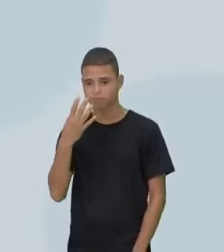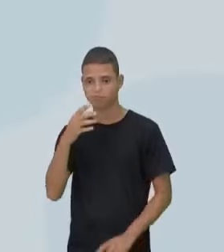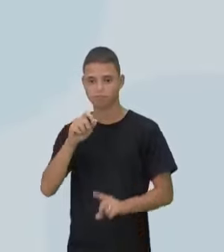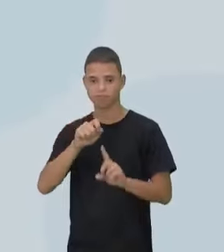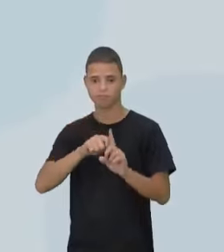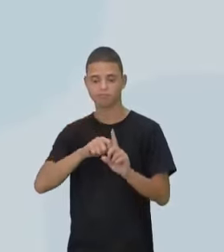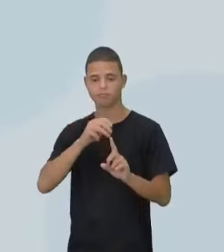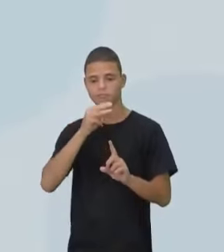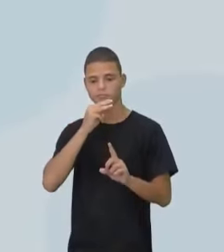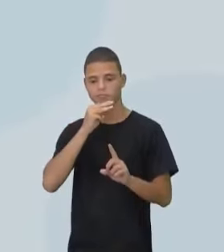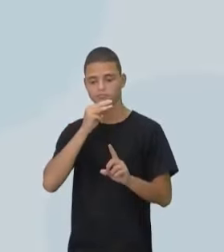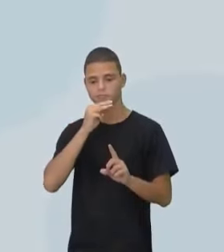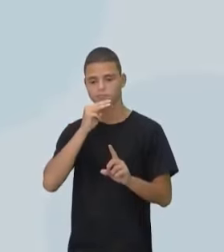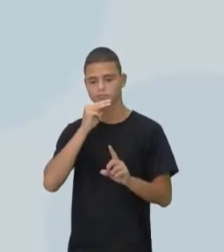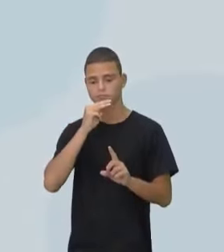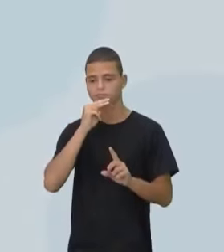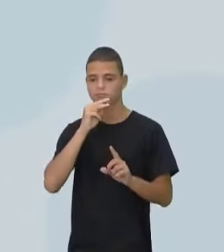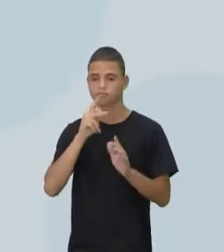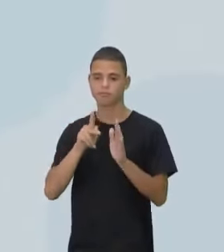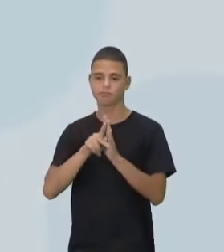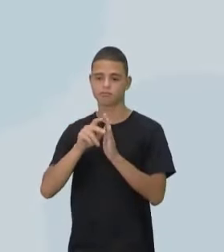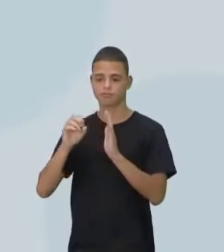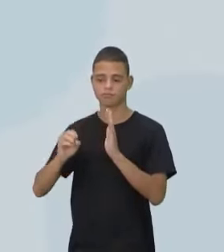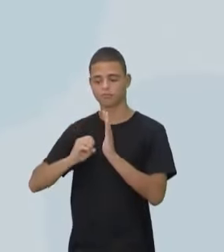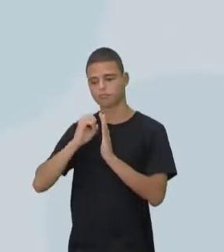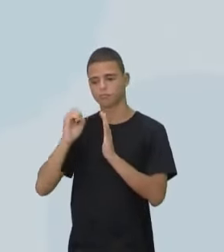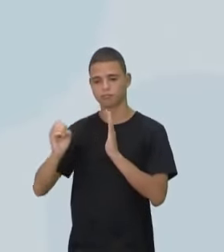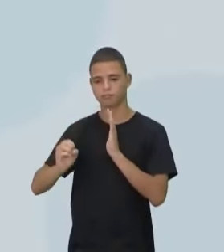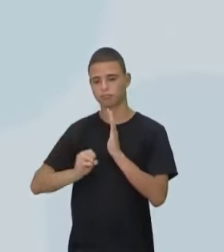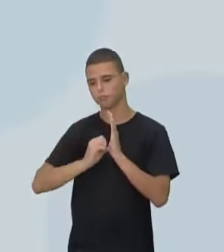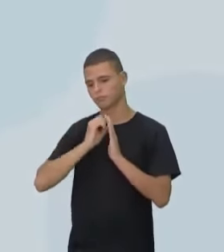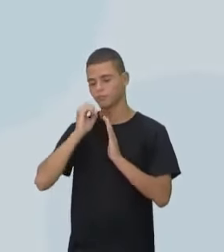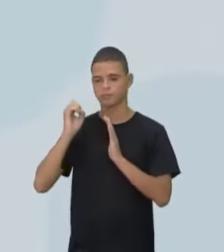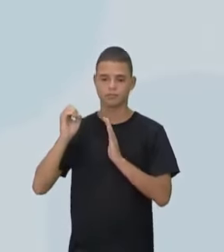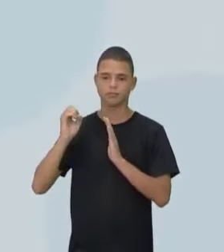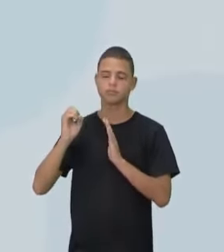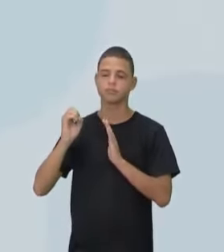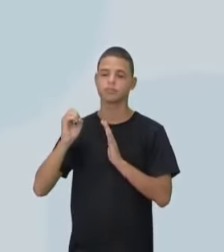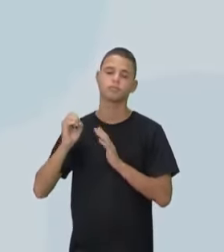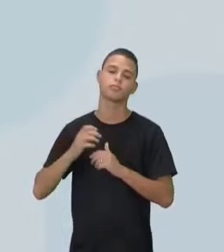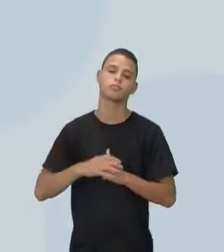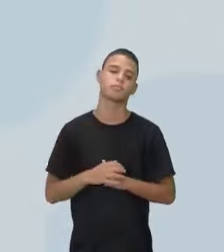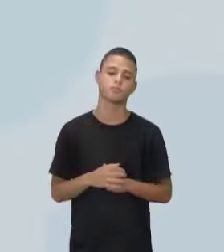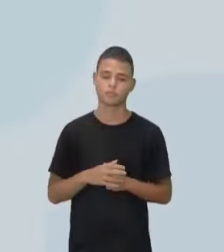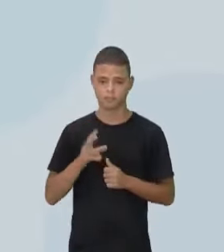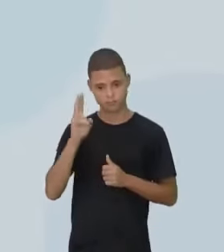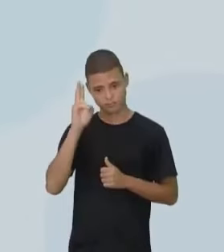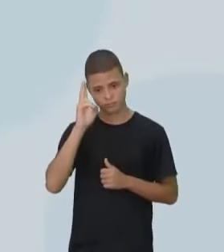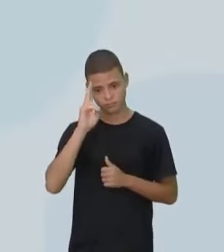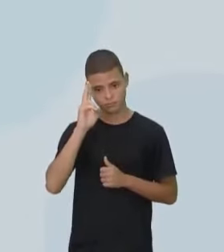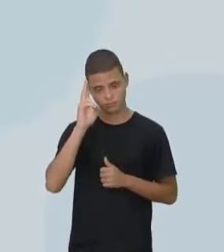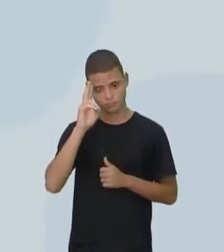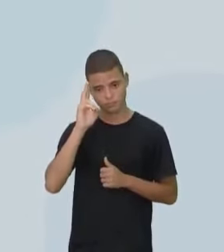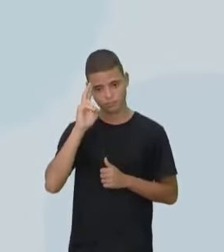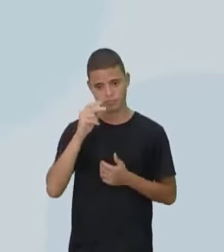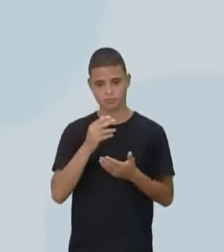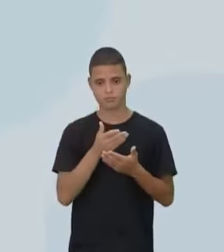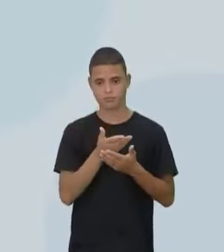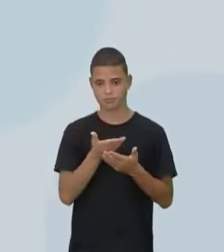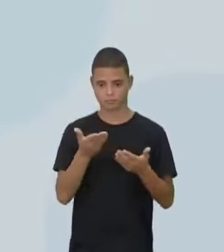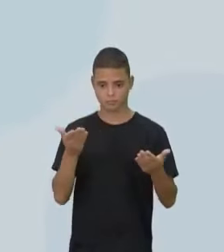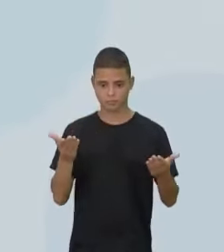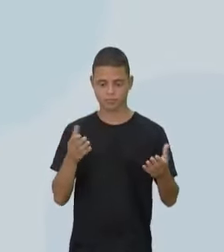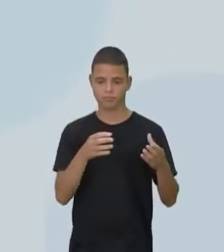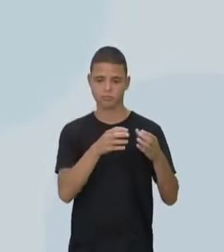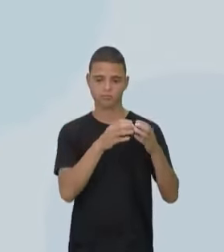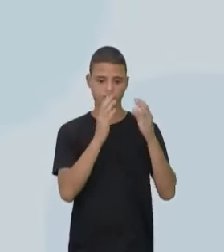na programação especial do Centro de Mídias, tá bom? Do CMSP. Lembrando que aí no caso dos estudantes, o nosso